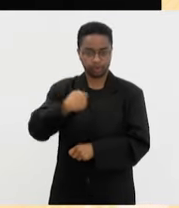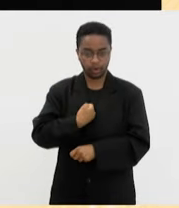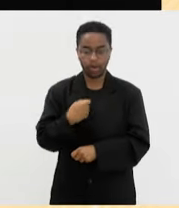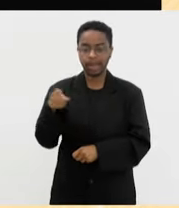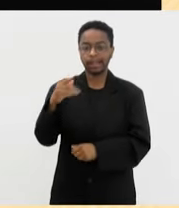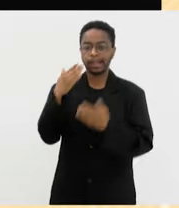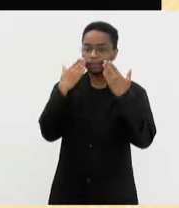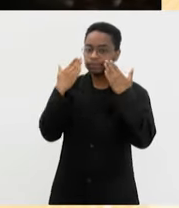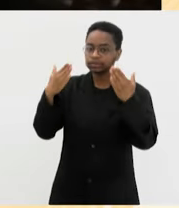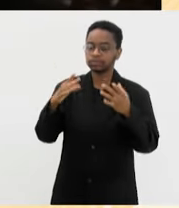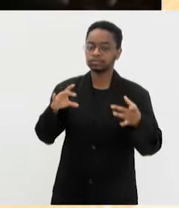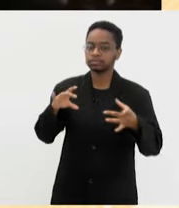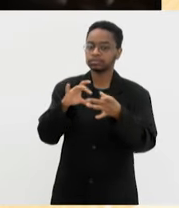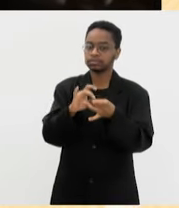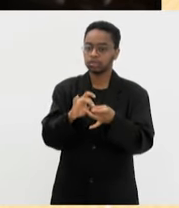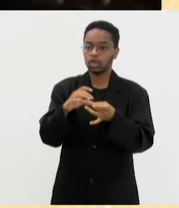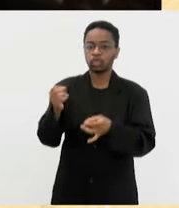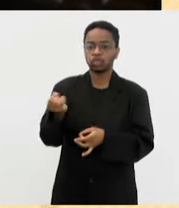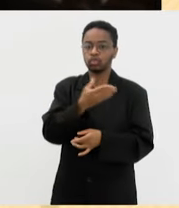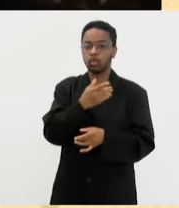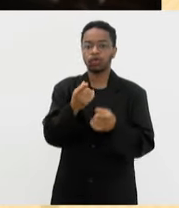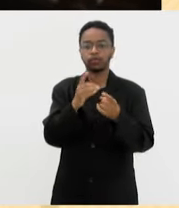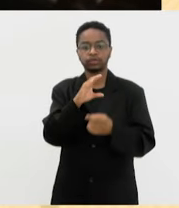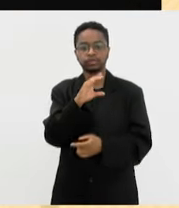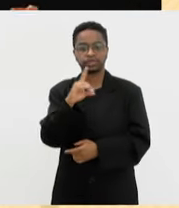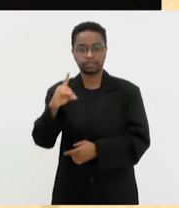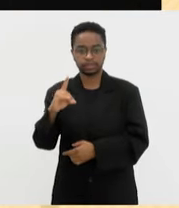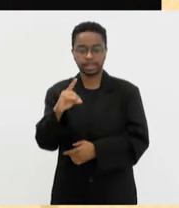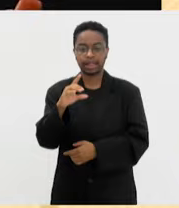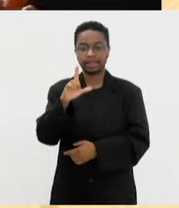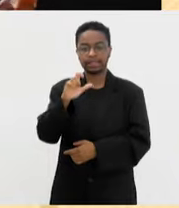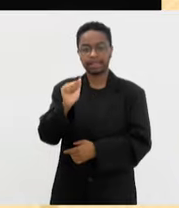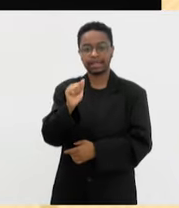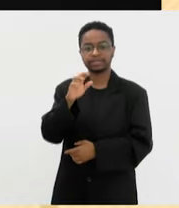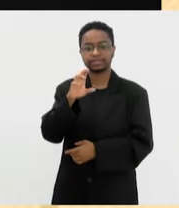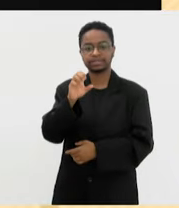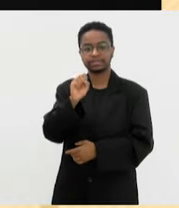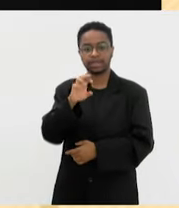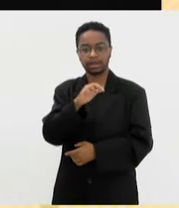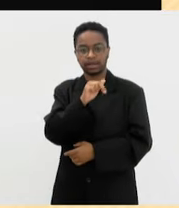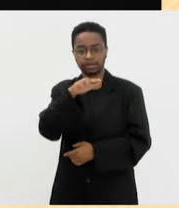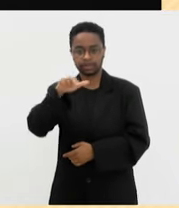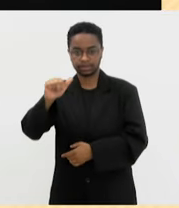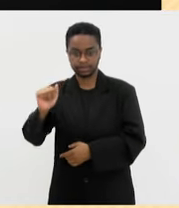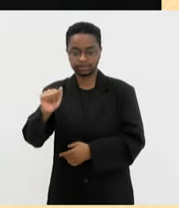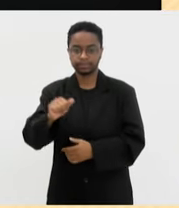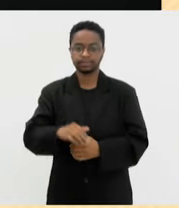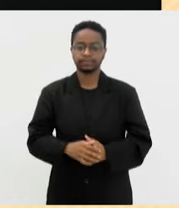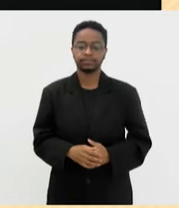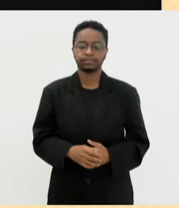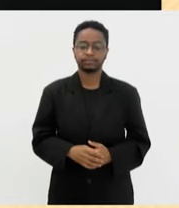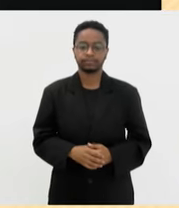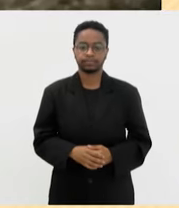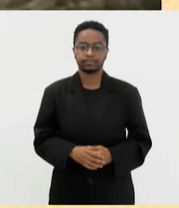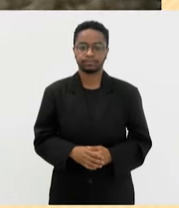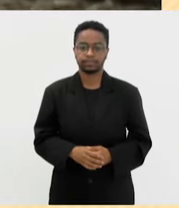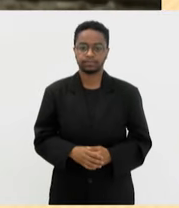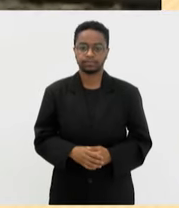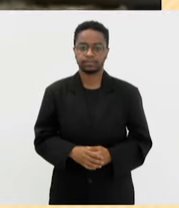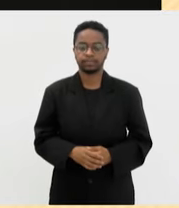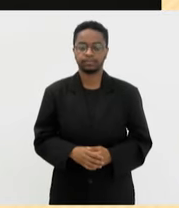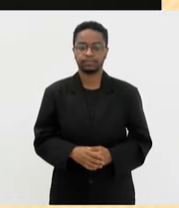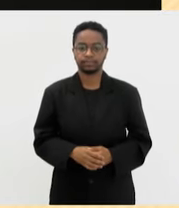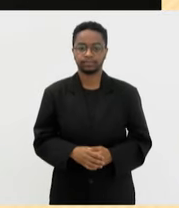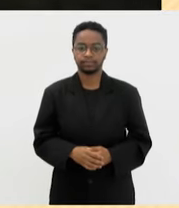faz parte da turnê do seu novo álbum La Serrana. La Serrana va a dar a su sol,